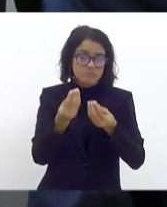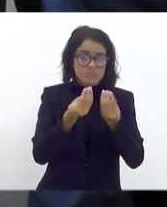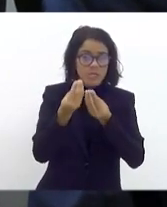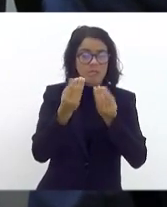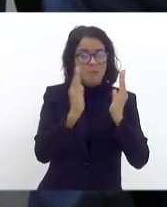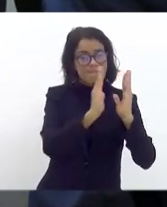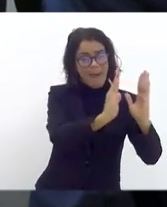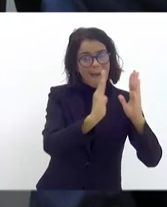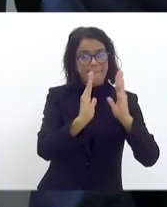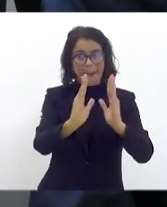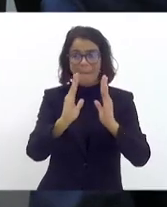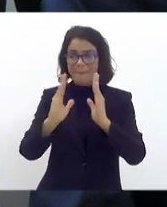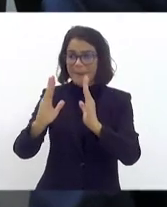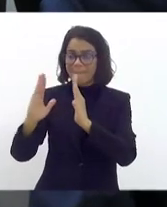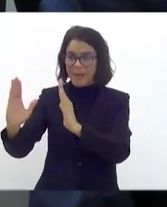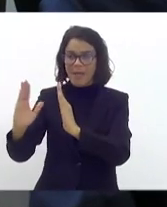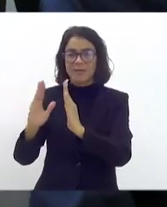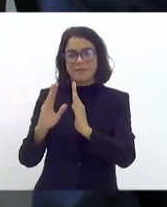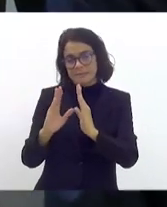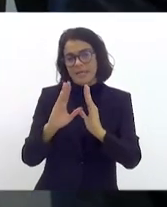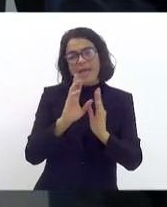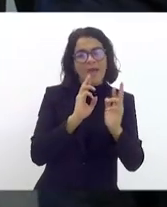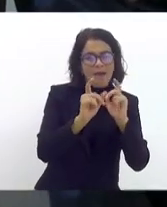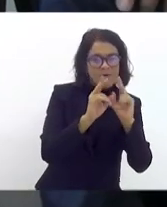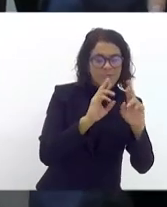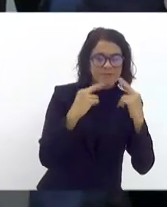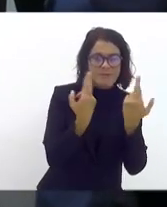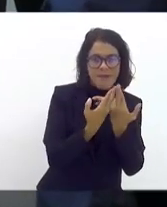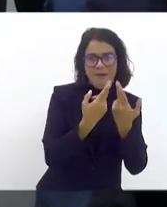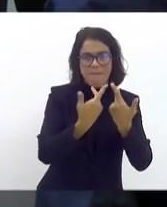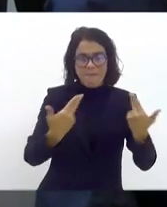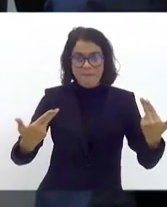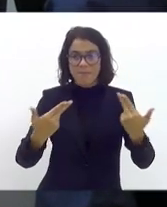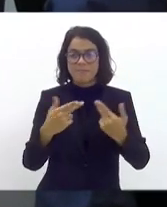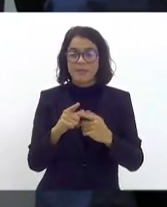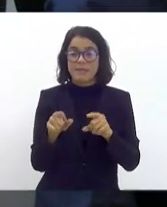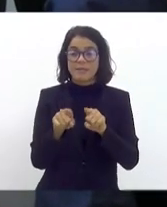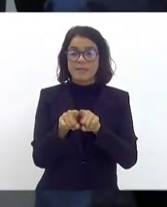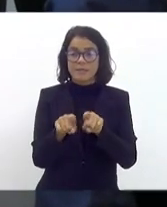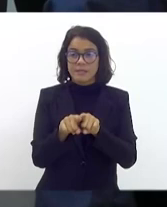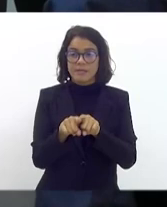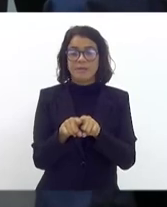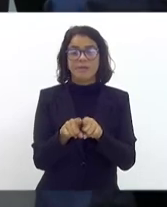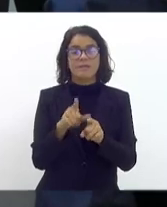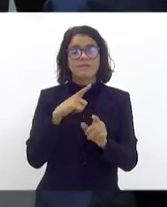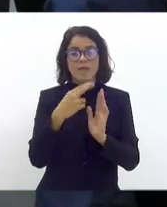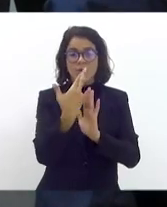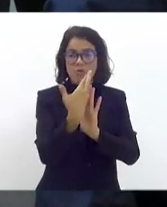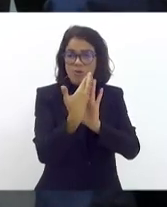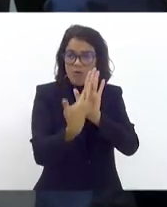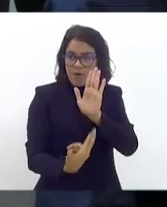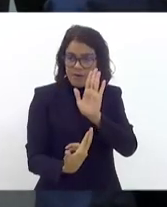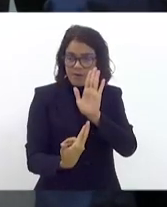de uma temporalidade. Segunda questão também, o que eu acho que é importante, era que desta tem um requerimento feito por